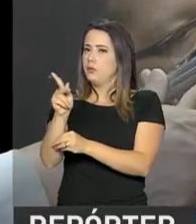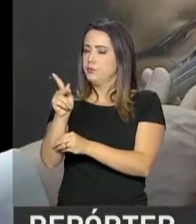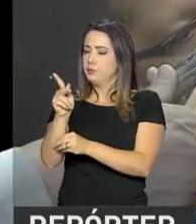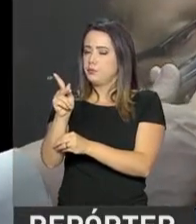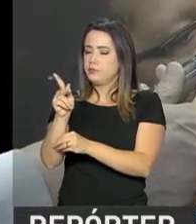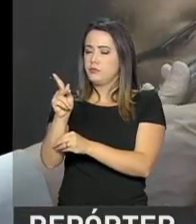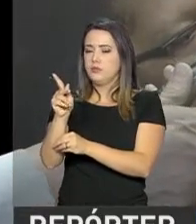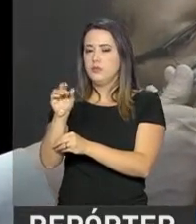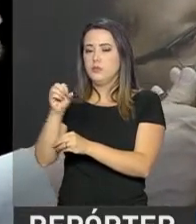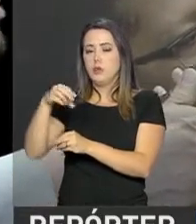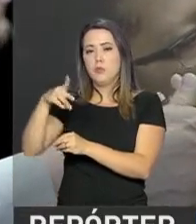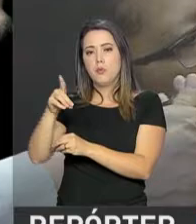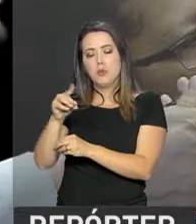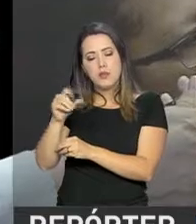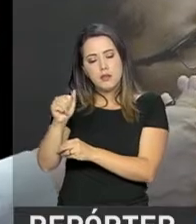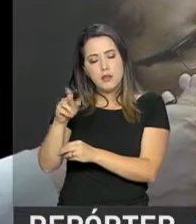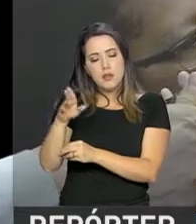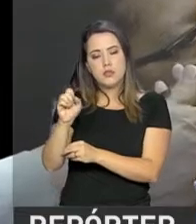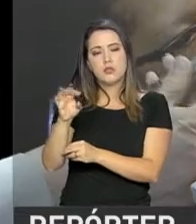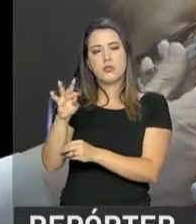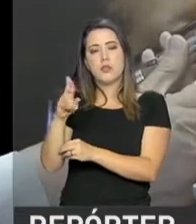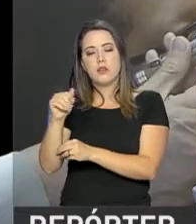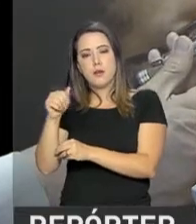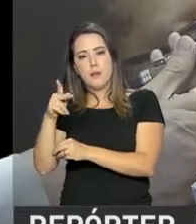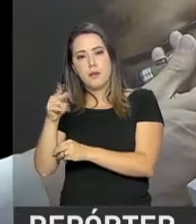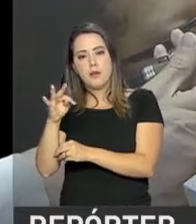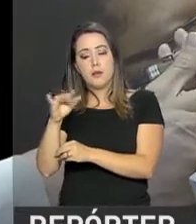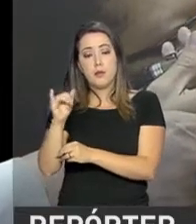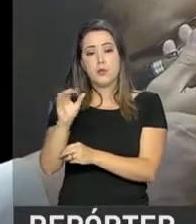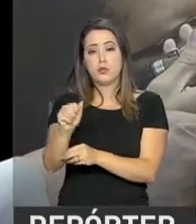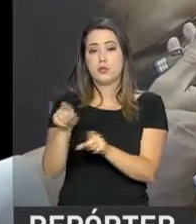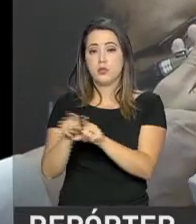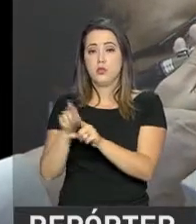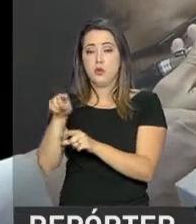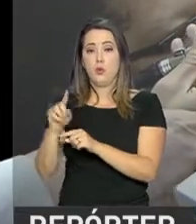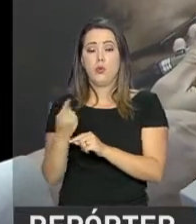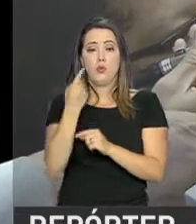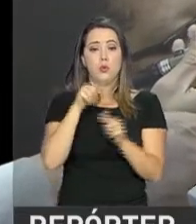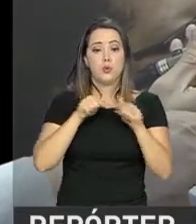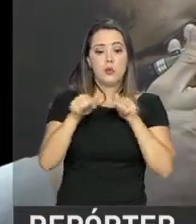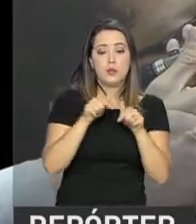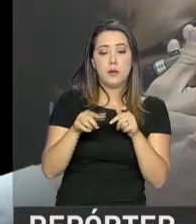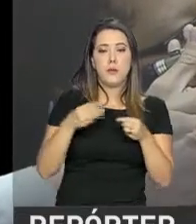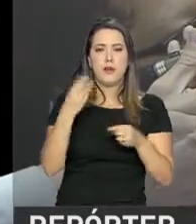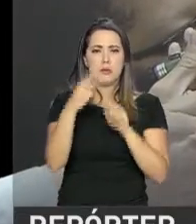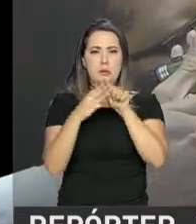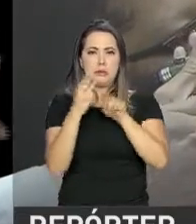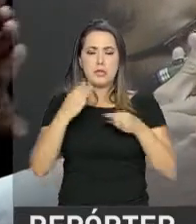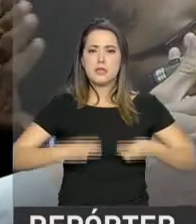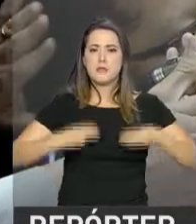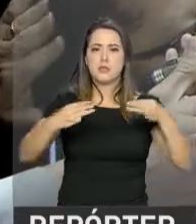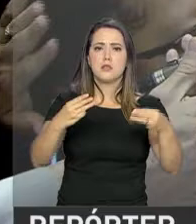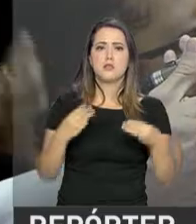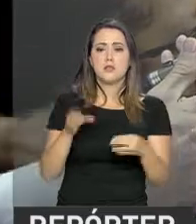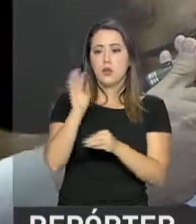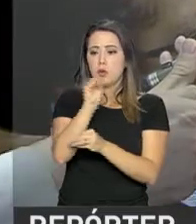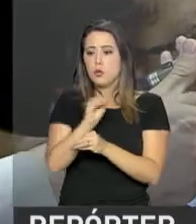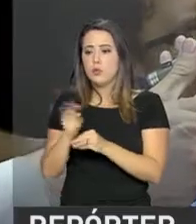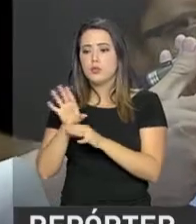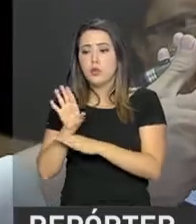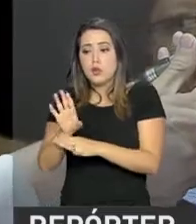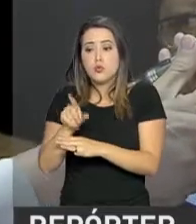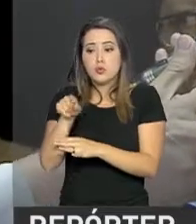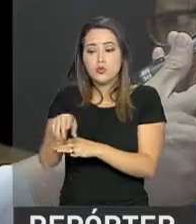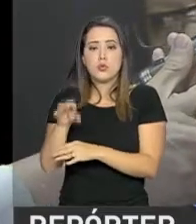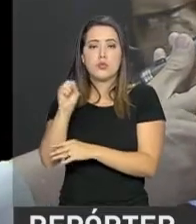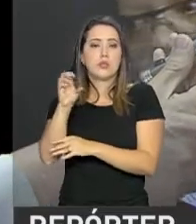ministérios, Desenvolvimento Social, Saúde e Justiça, foi fazer uma conta única de apoio que permitirá esse ano que desses 80